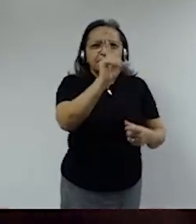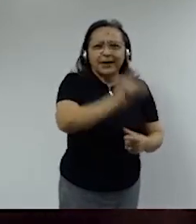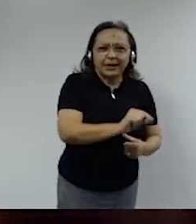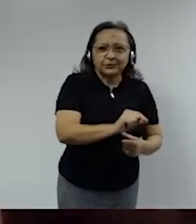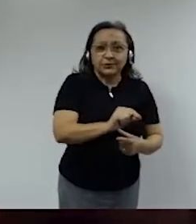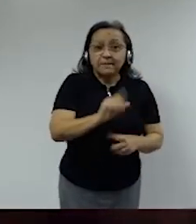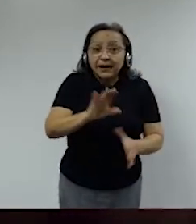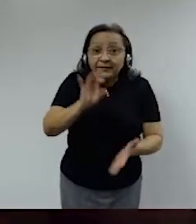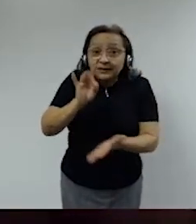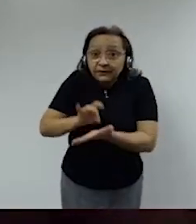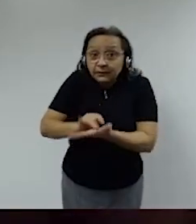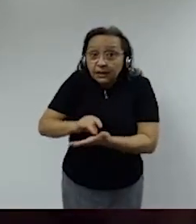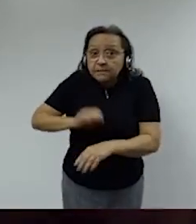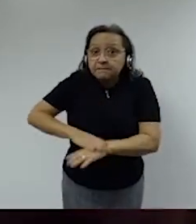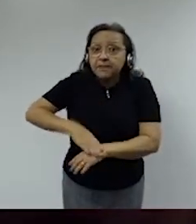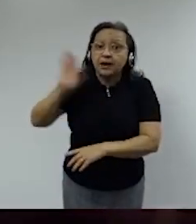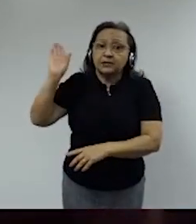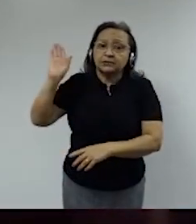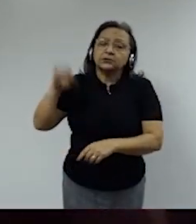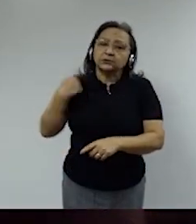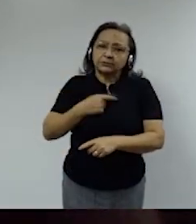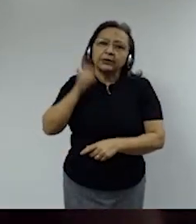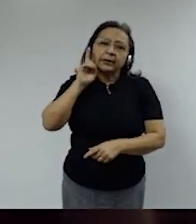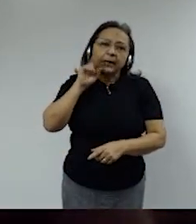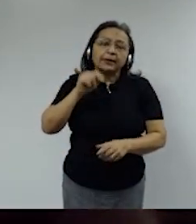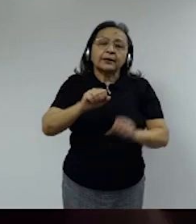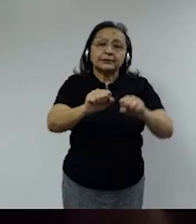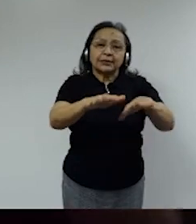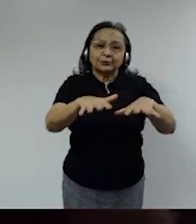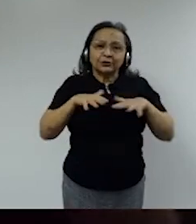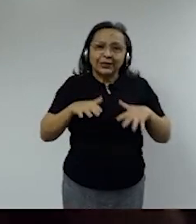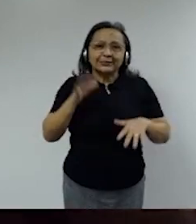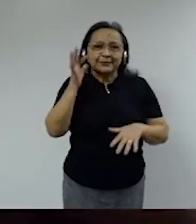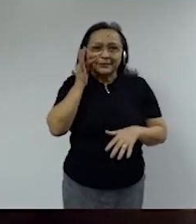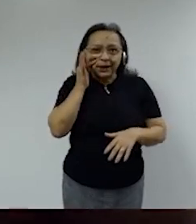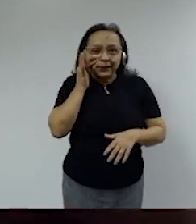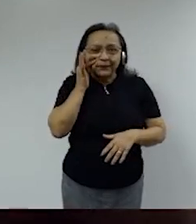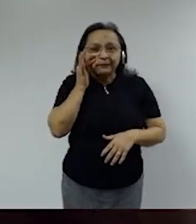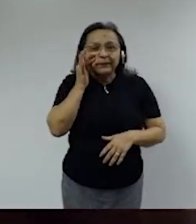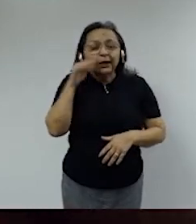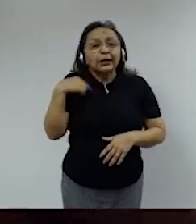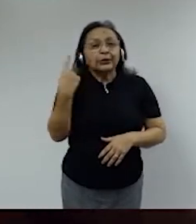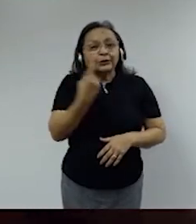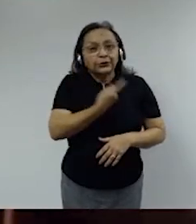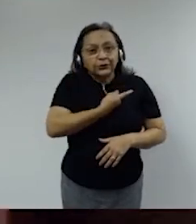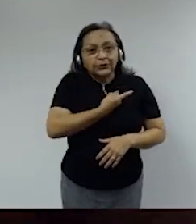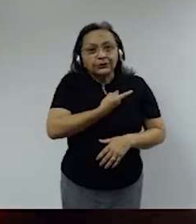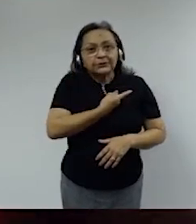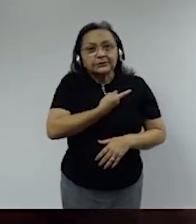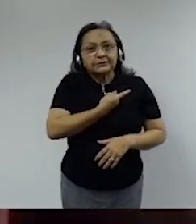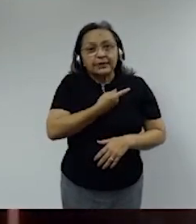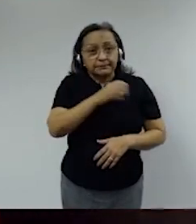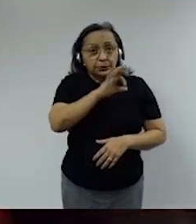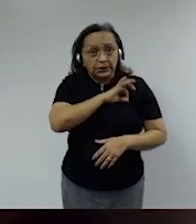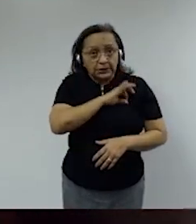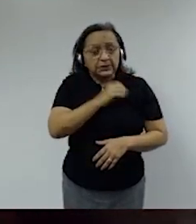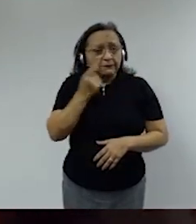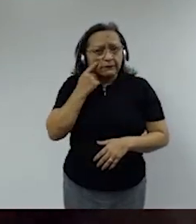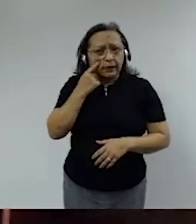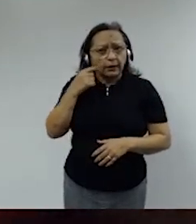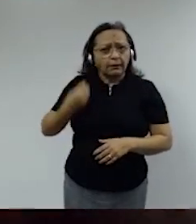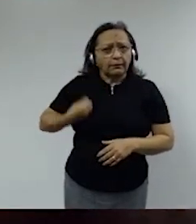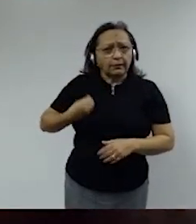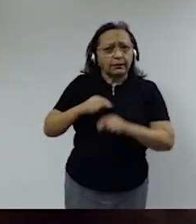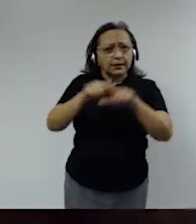um temor do que pode acontecer. A gente tem que lembrar que nas audiências de custódia, inclusive, muitas das vezes, há agentes das forças de segurança presentes na